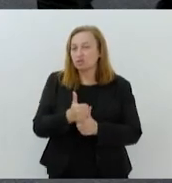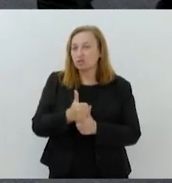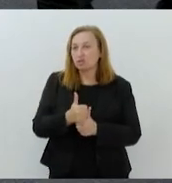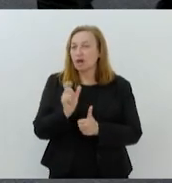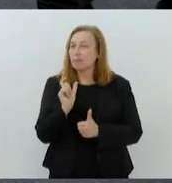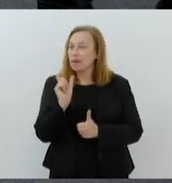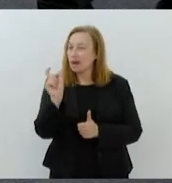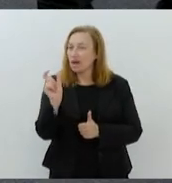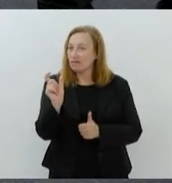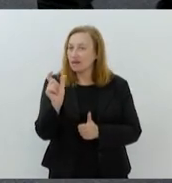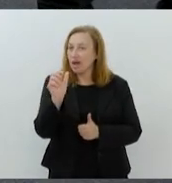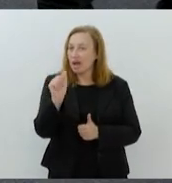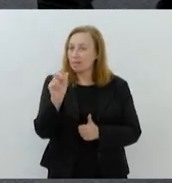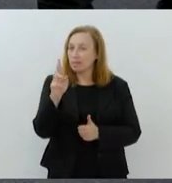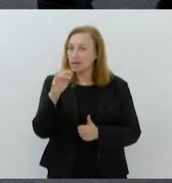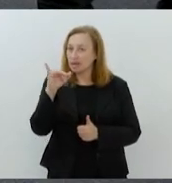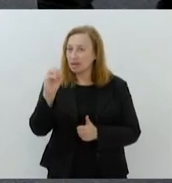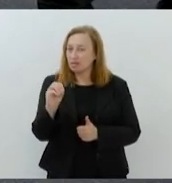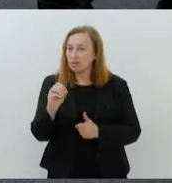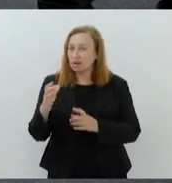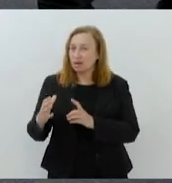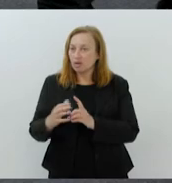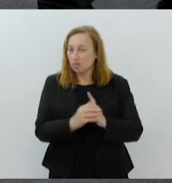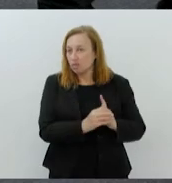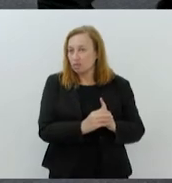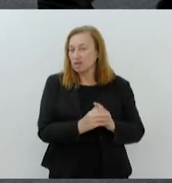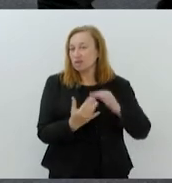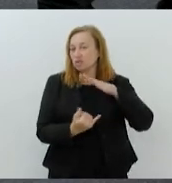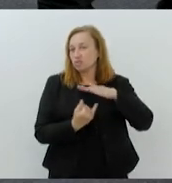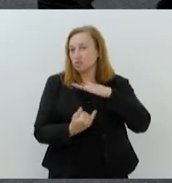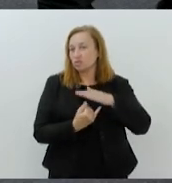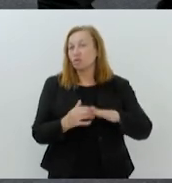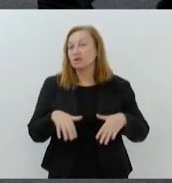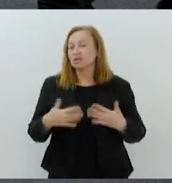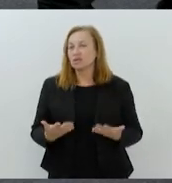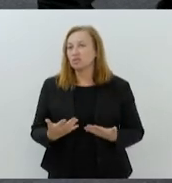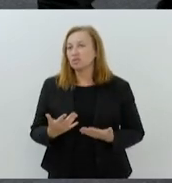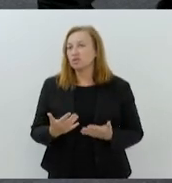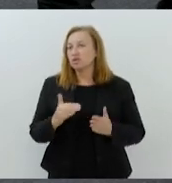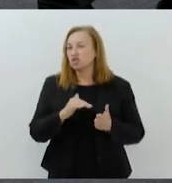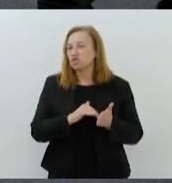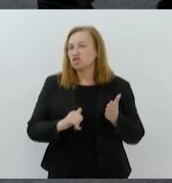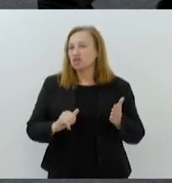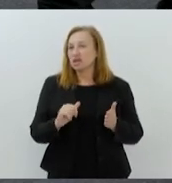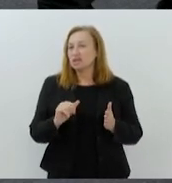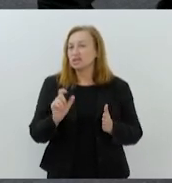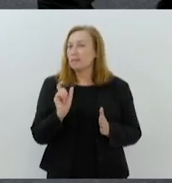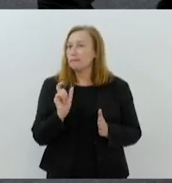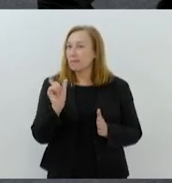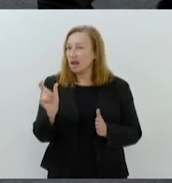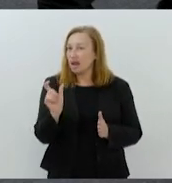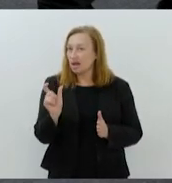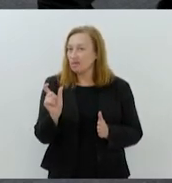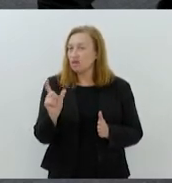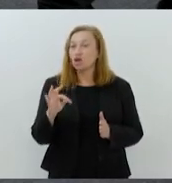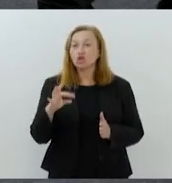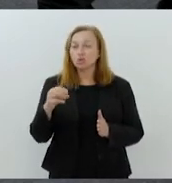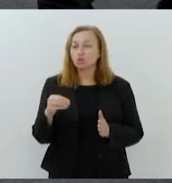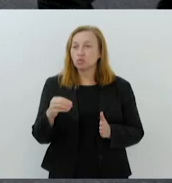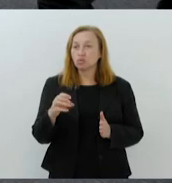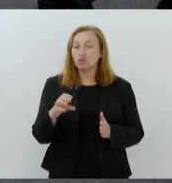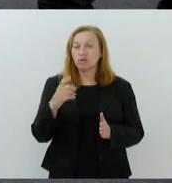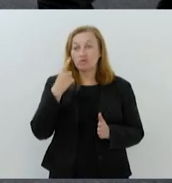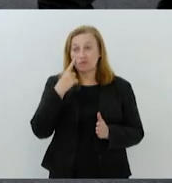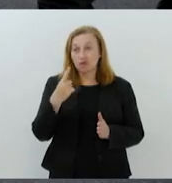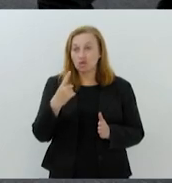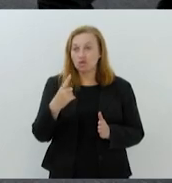abrigo por acolhimento institucional. Então, não se utiliza mais, no próprio ECA, tudo foi revisto.